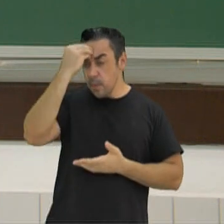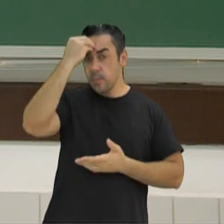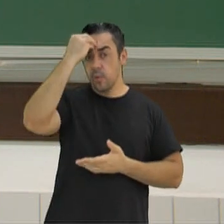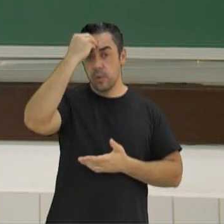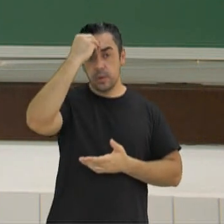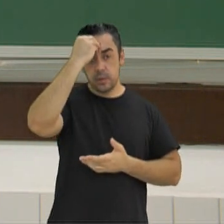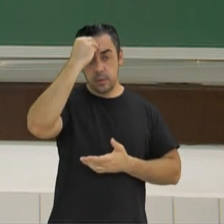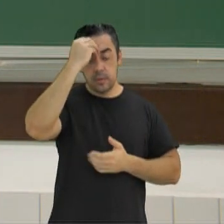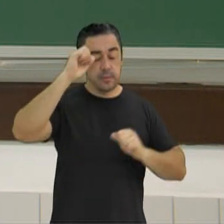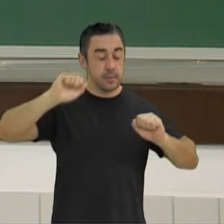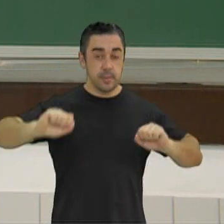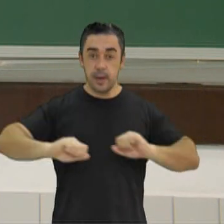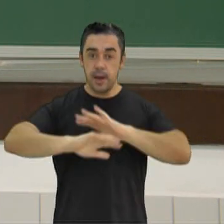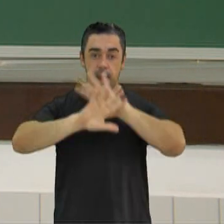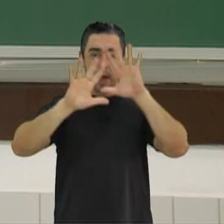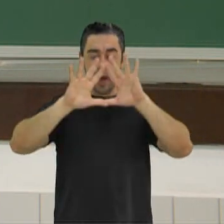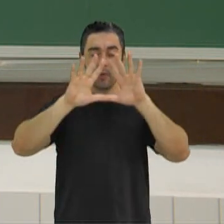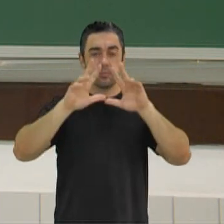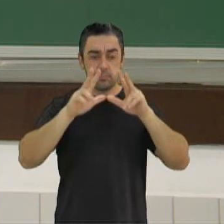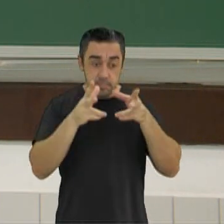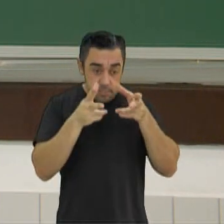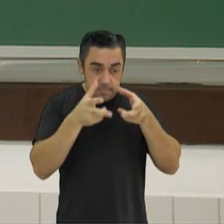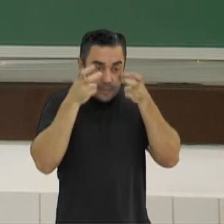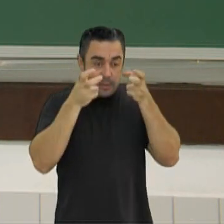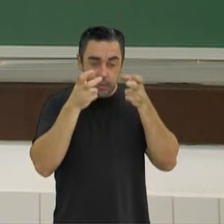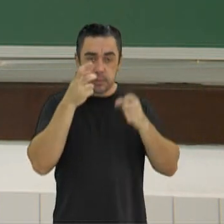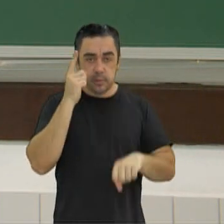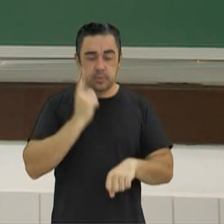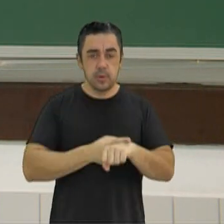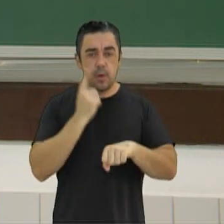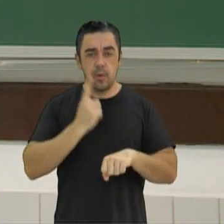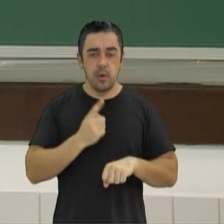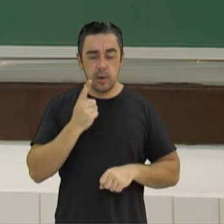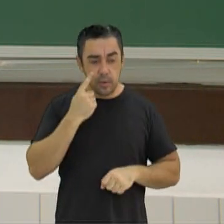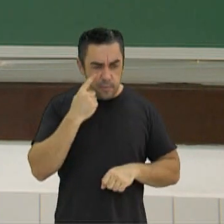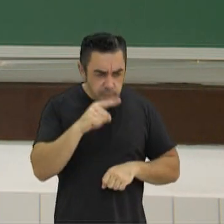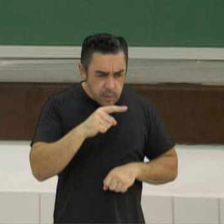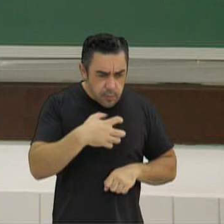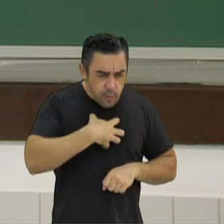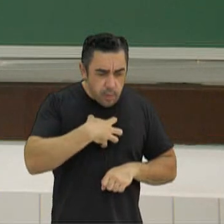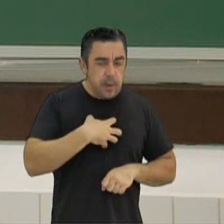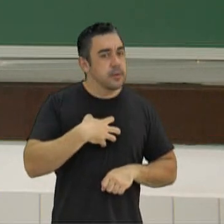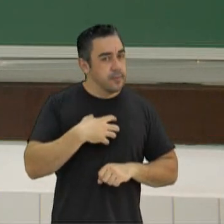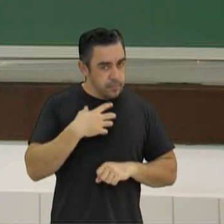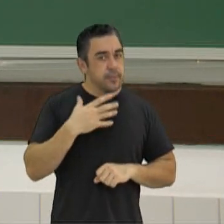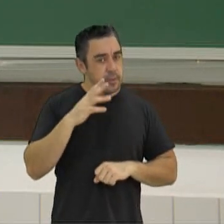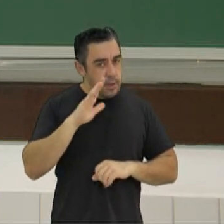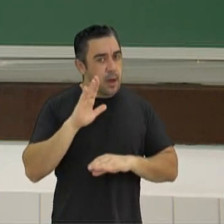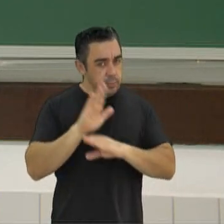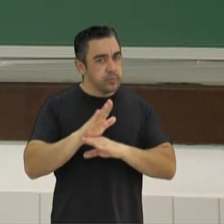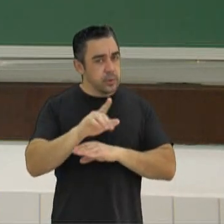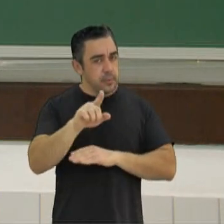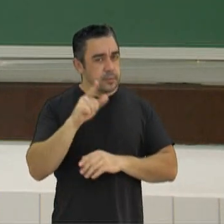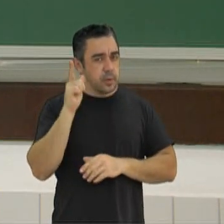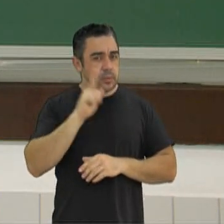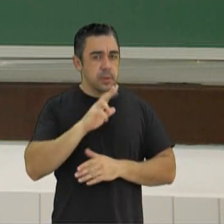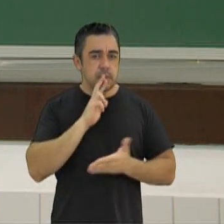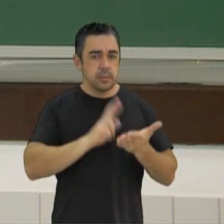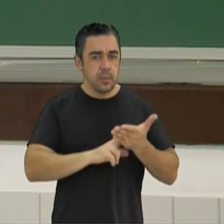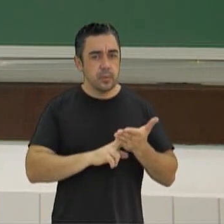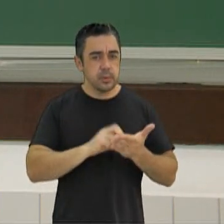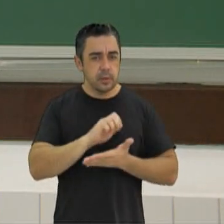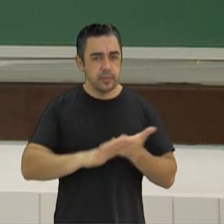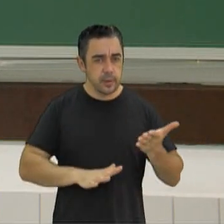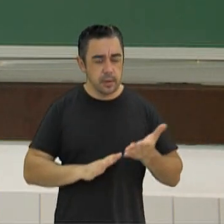vez mais clara e aguçada para que você lembre do formato de cada uma delas. Isso vai te ajudar muito na resolução de